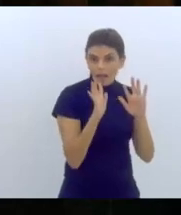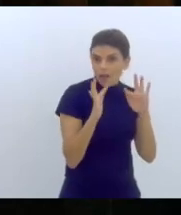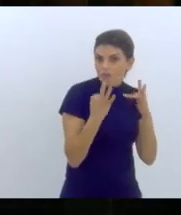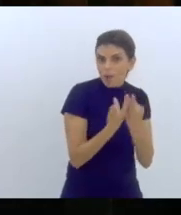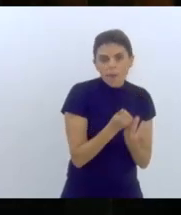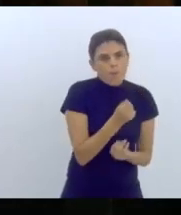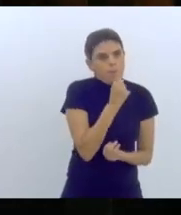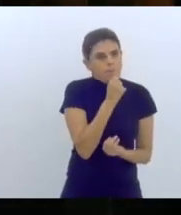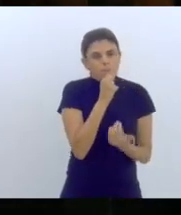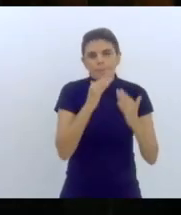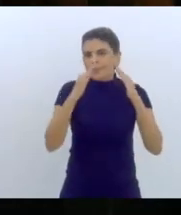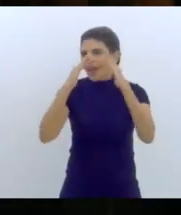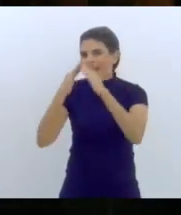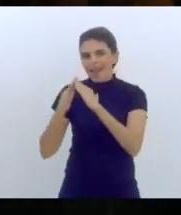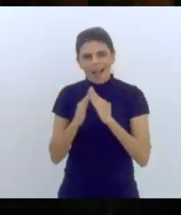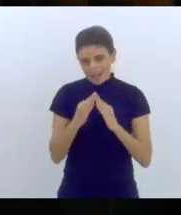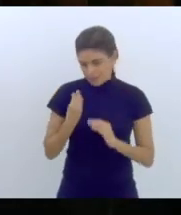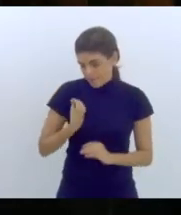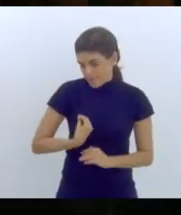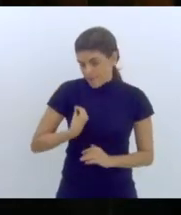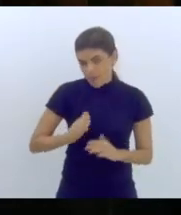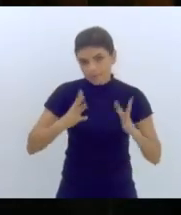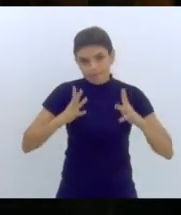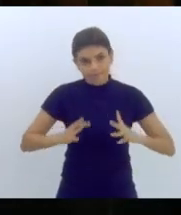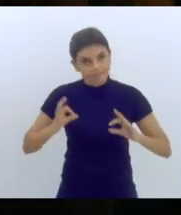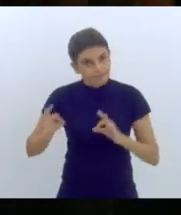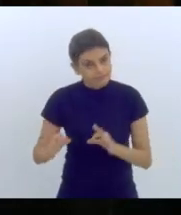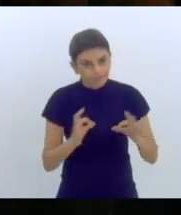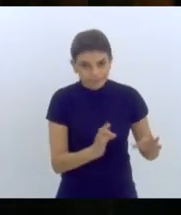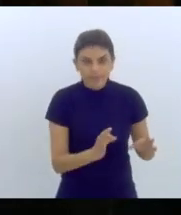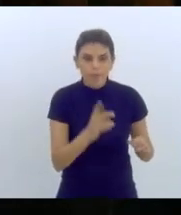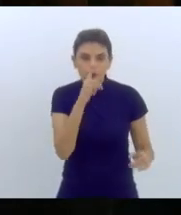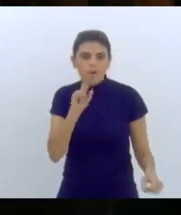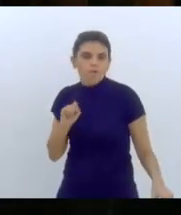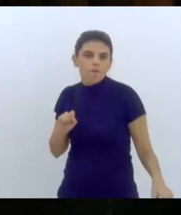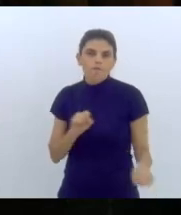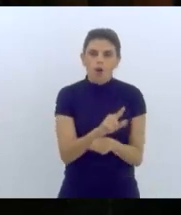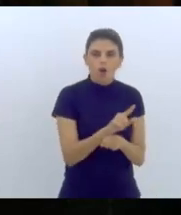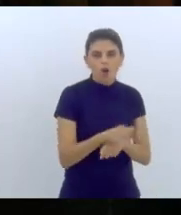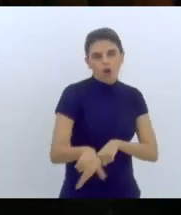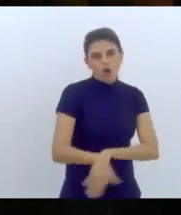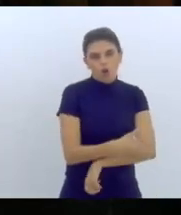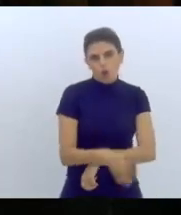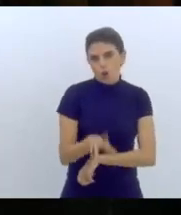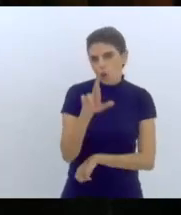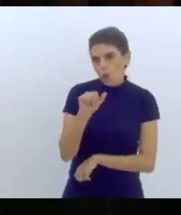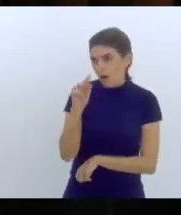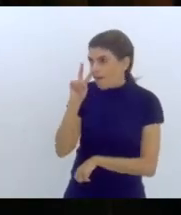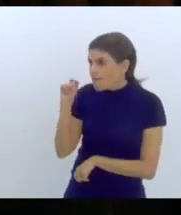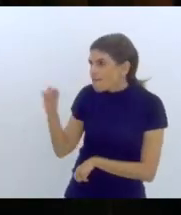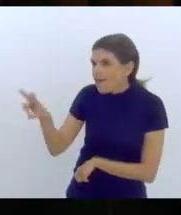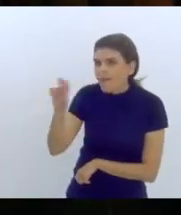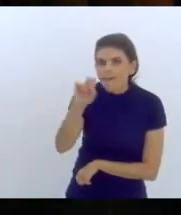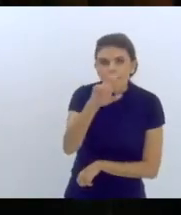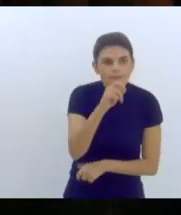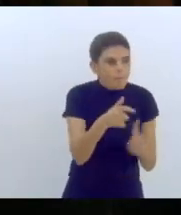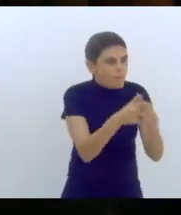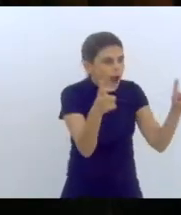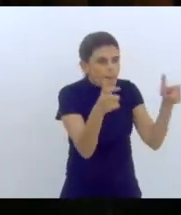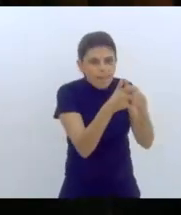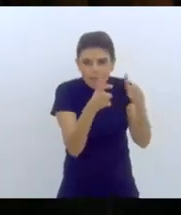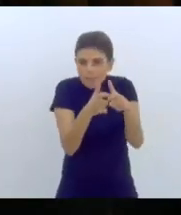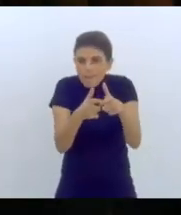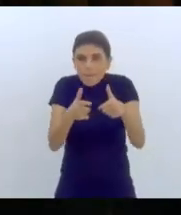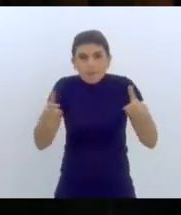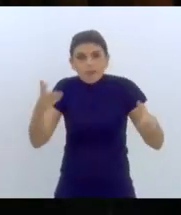têm um teto para viver dignamente são colocadas no olho da rua. E aí a gente vê as ruas aqui cheias de gente.